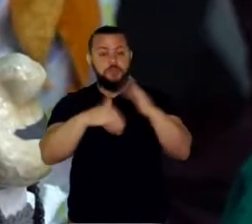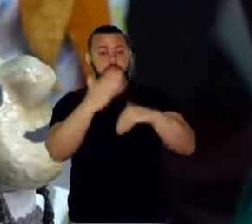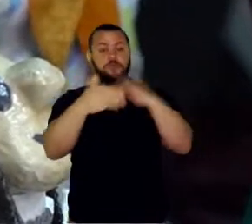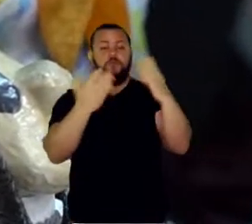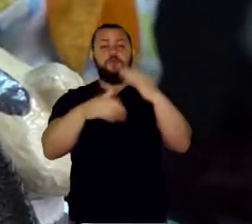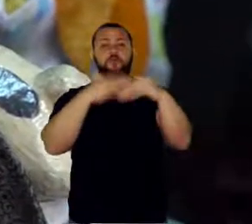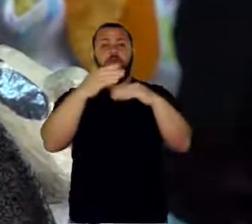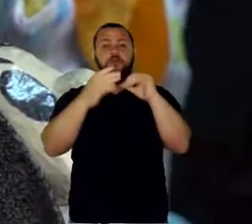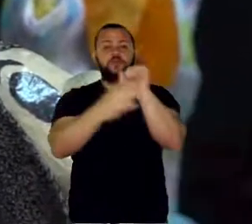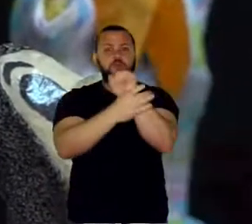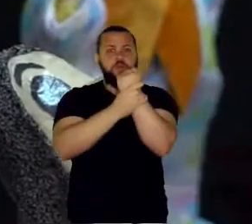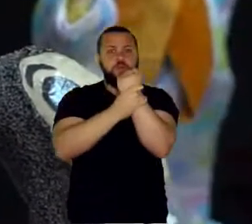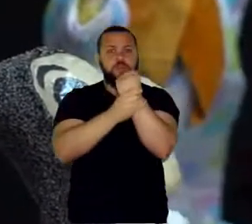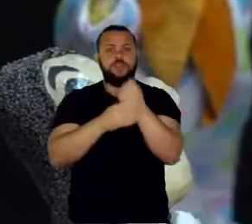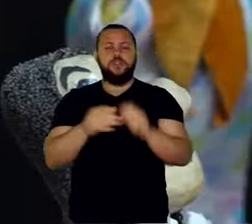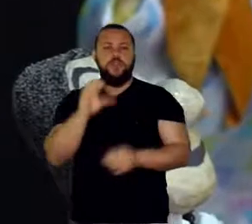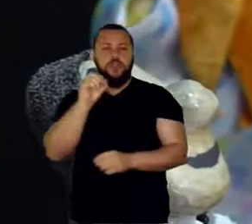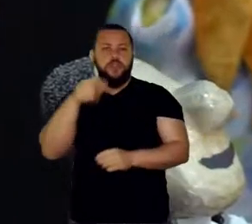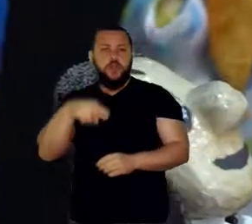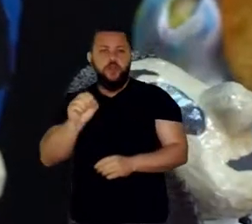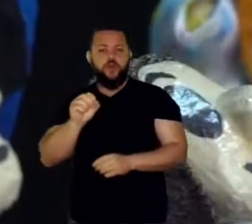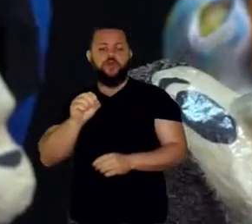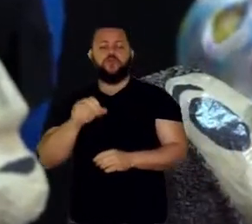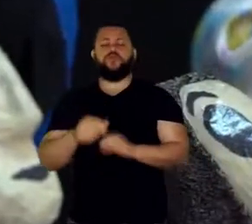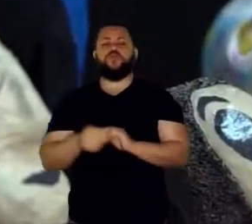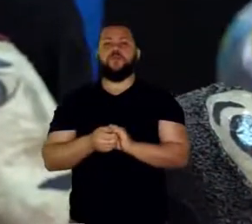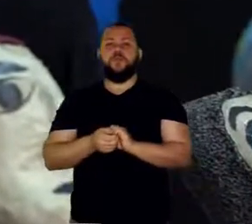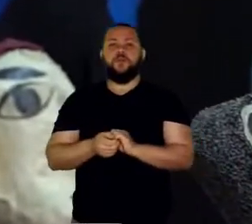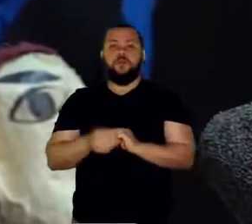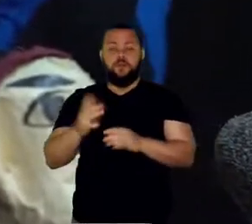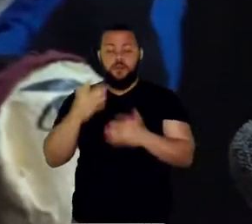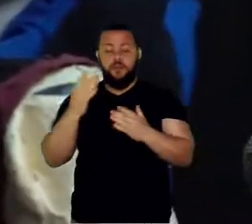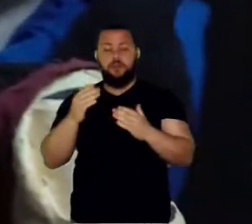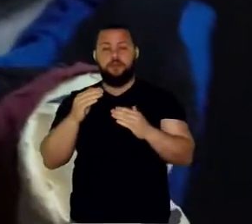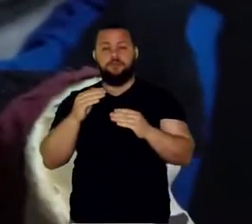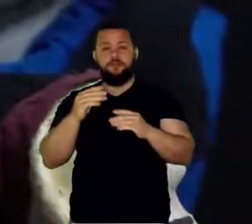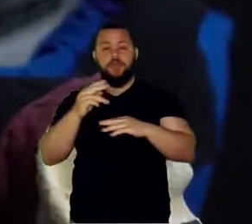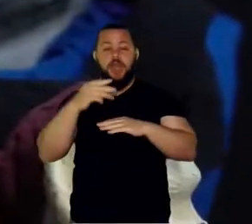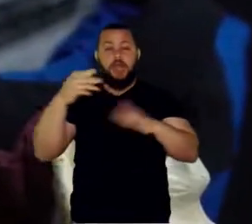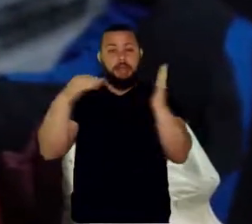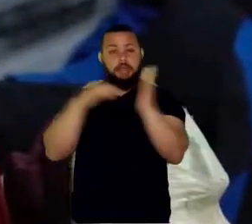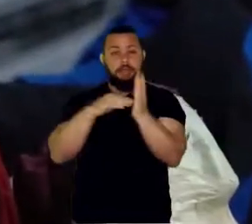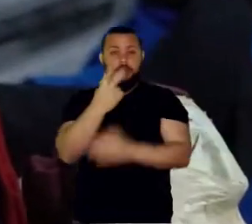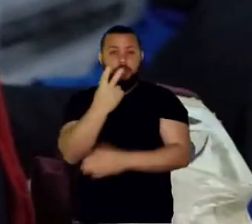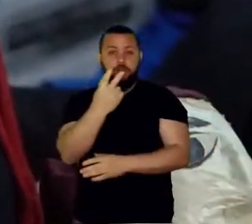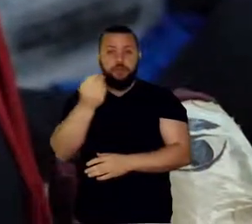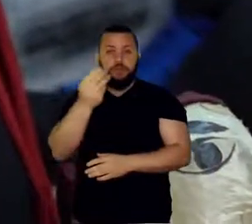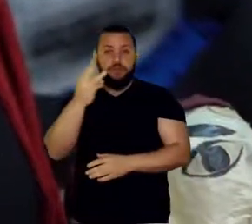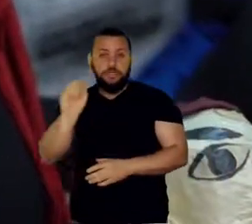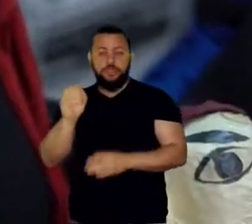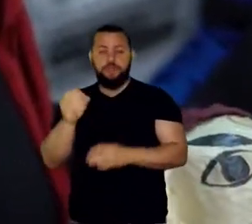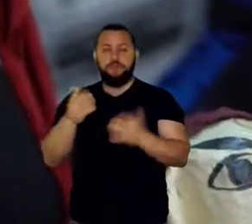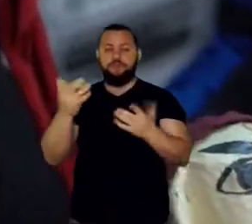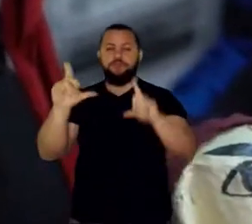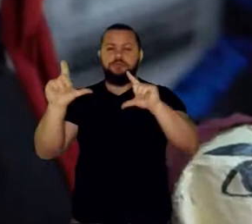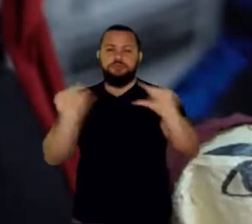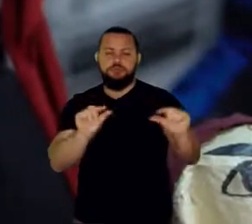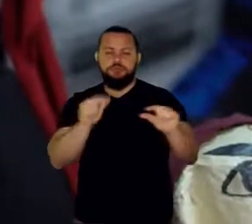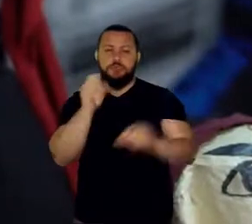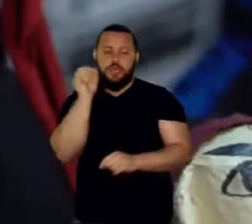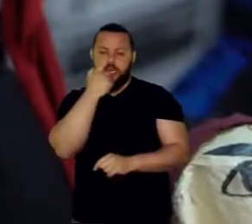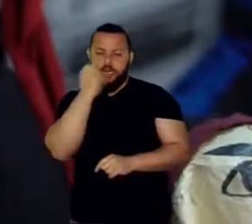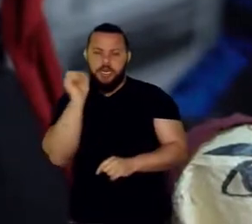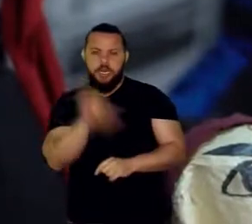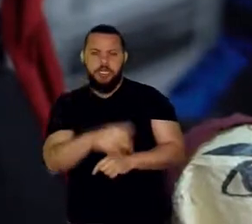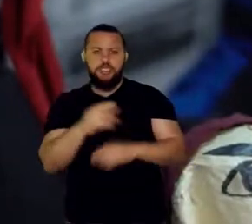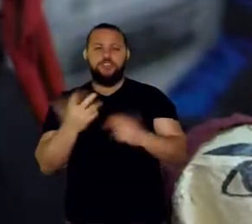12, que é o consumo e produção responsável, que é, até 2030, a redução de resíduos por meios da reciclagem